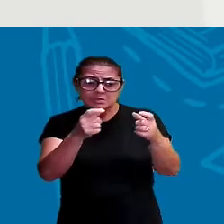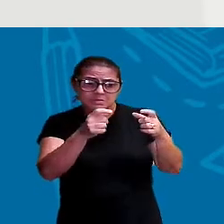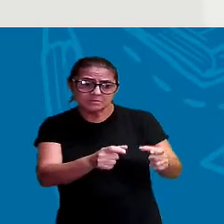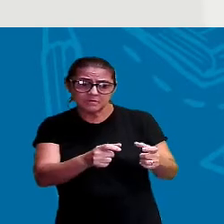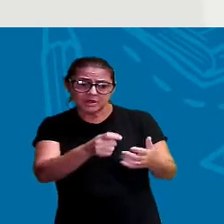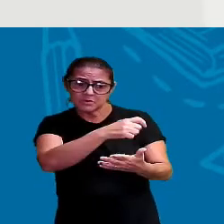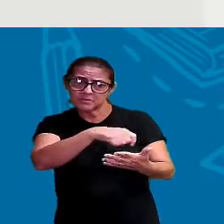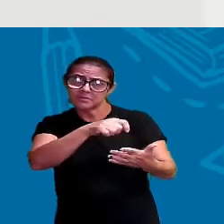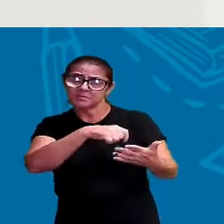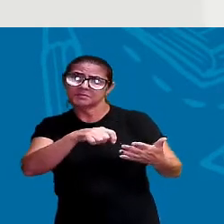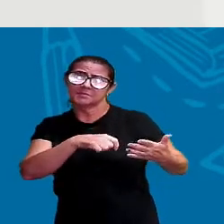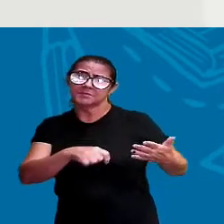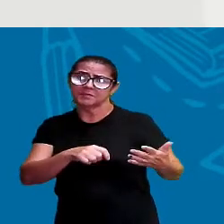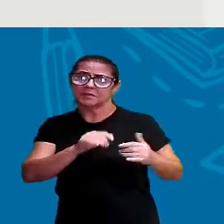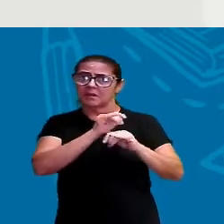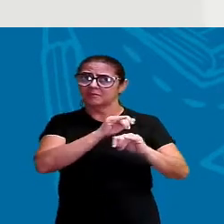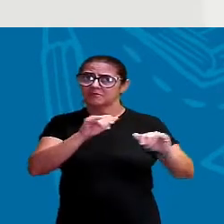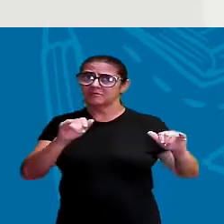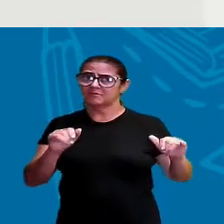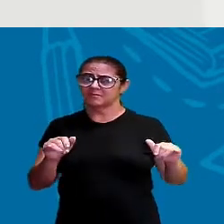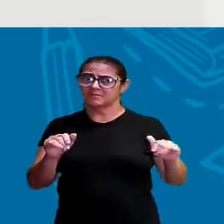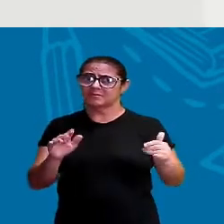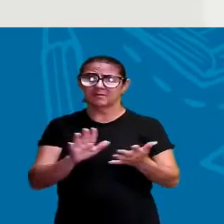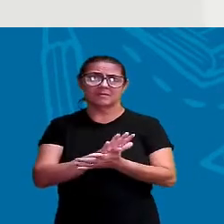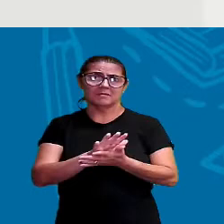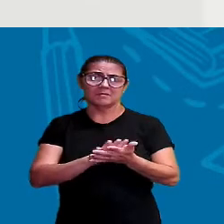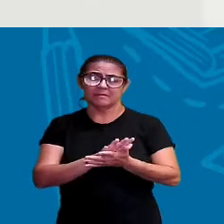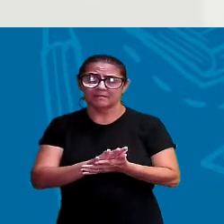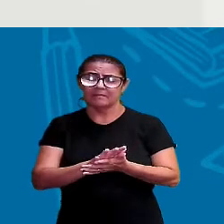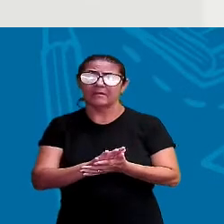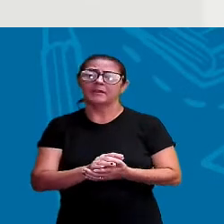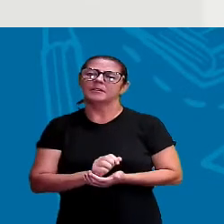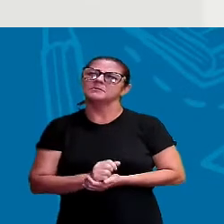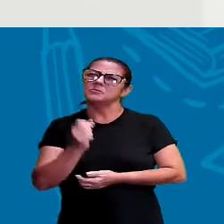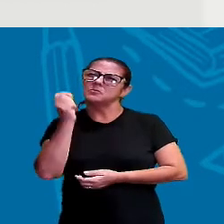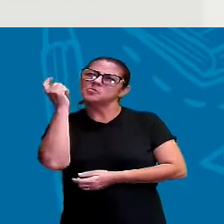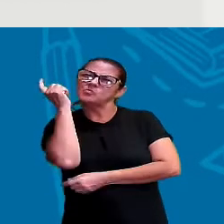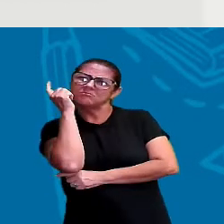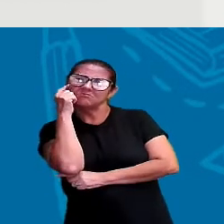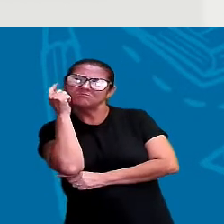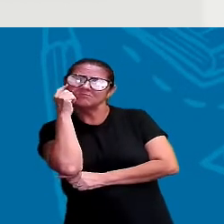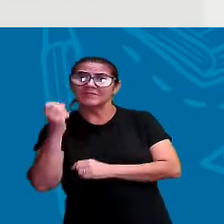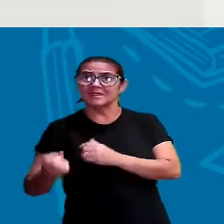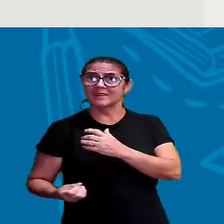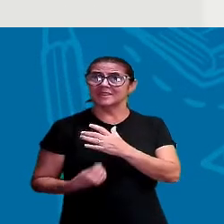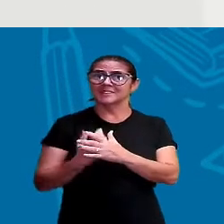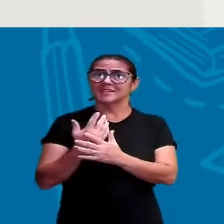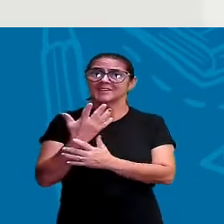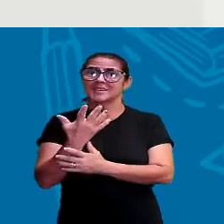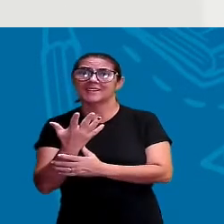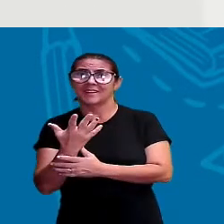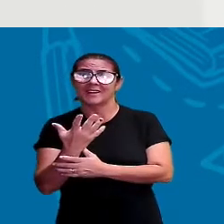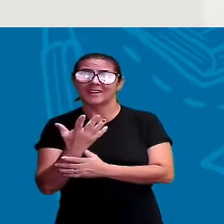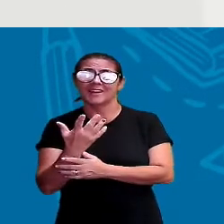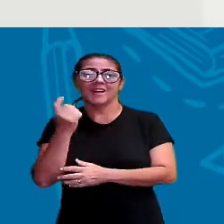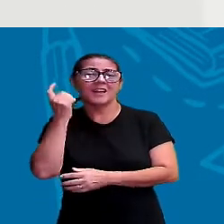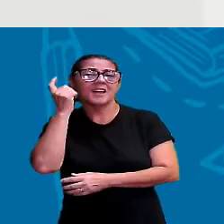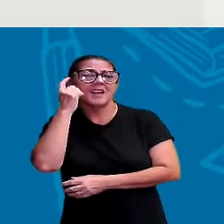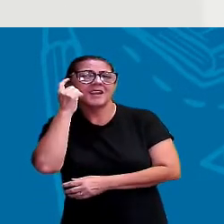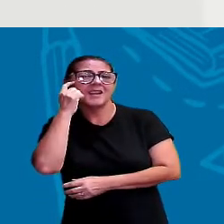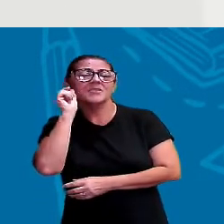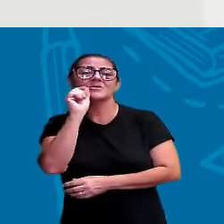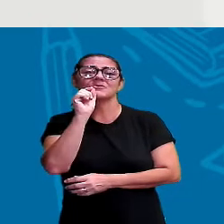nos jornais para a publicação de passatempo. Então, se não tinha espaço, eles criaram uma forma de passatempo que